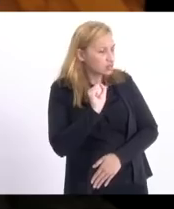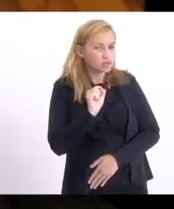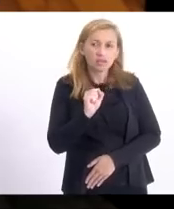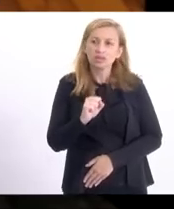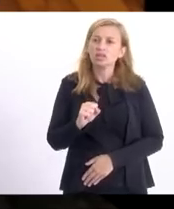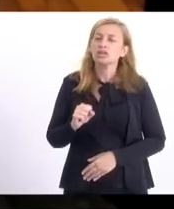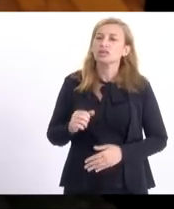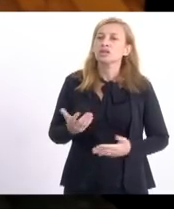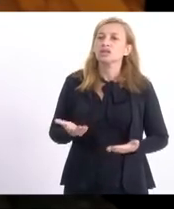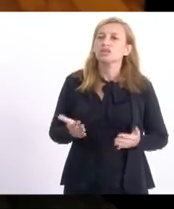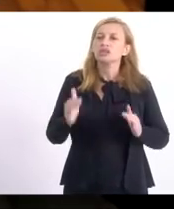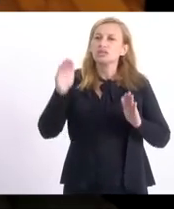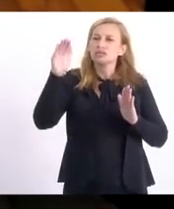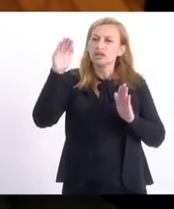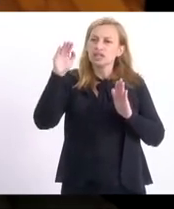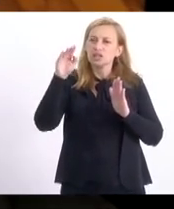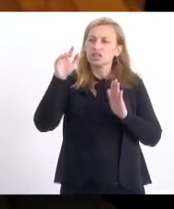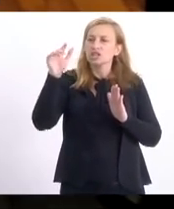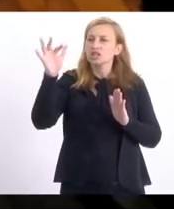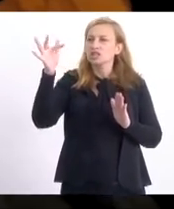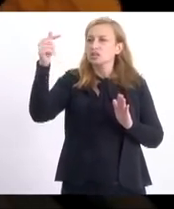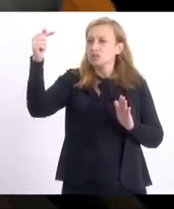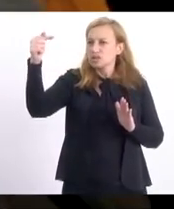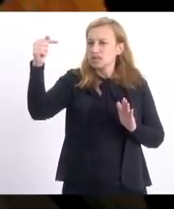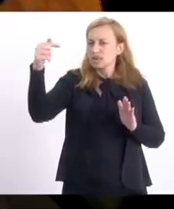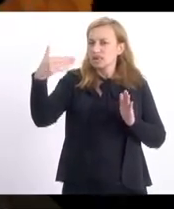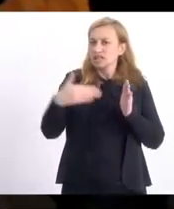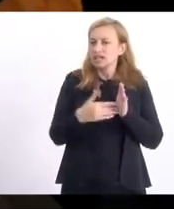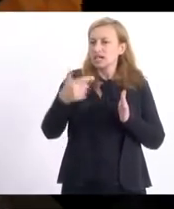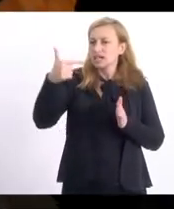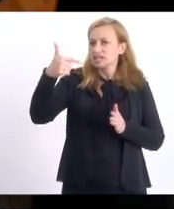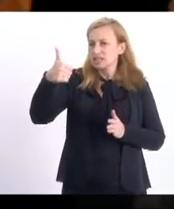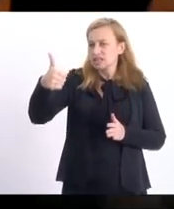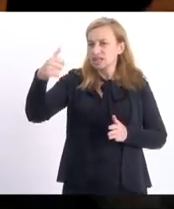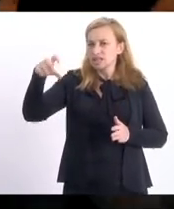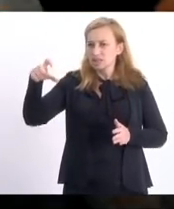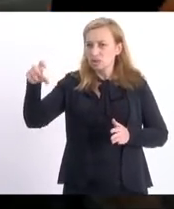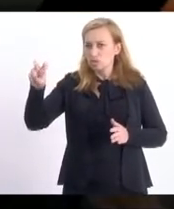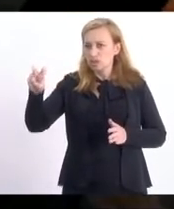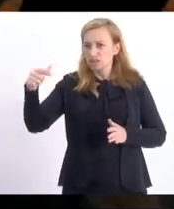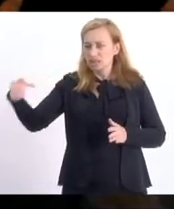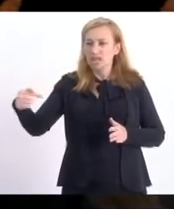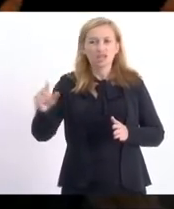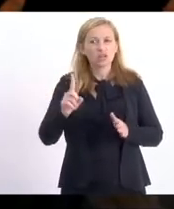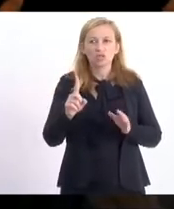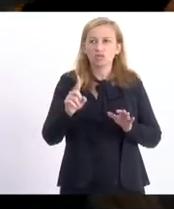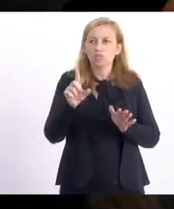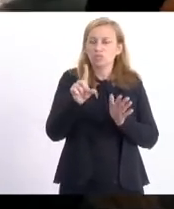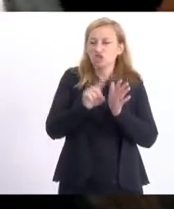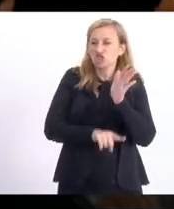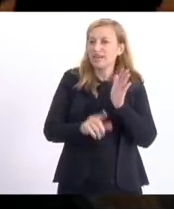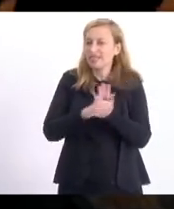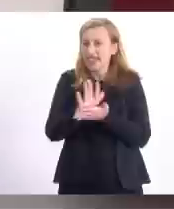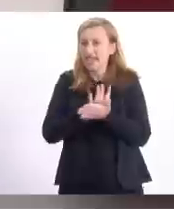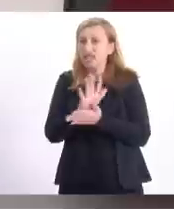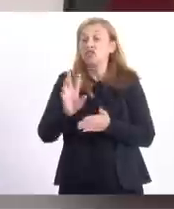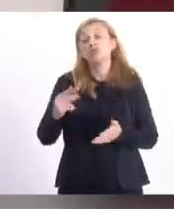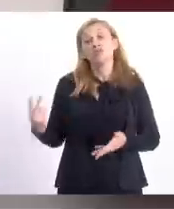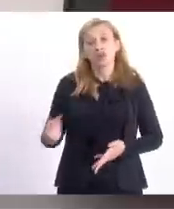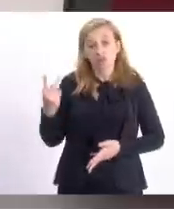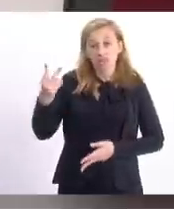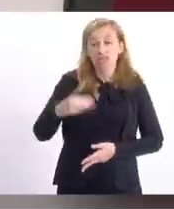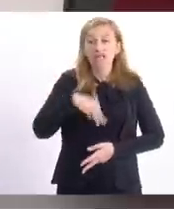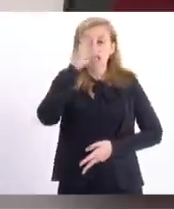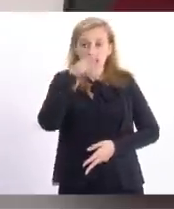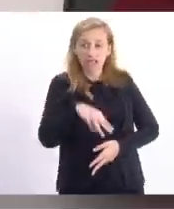Entendi. Fazer um encontro. Só vai baixando 7 até chegar a 157. Vamos procurar o caminho do meio. Não vamos baixar nada de ninguém. Vamos tentar valorizar quem